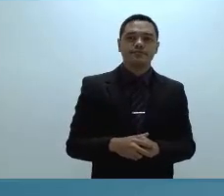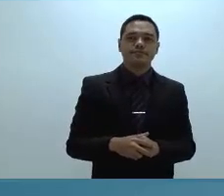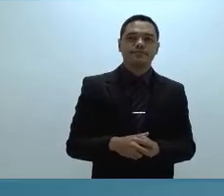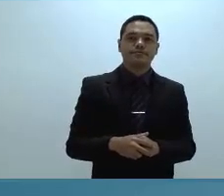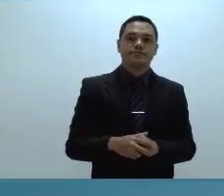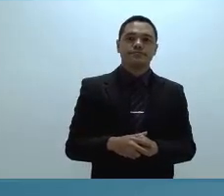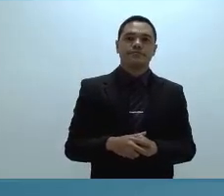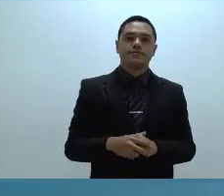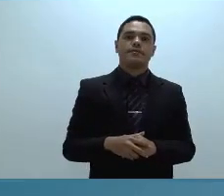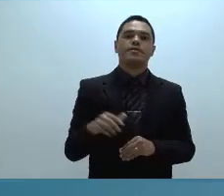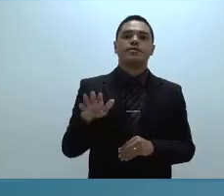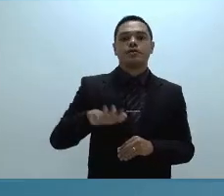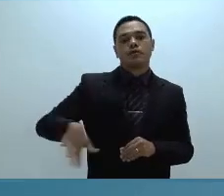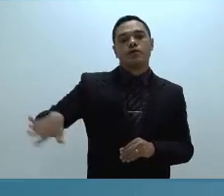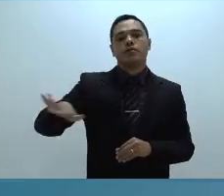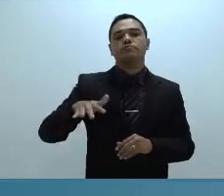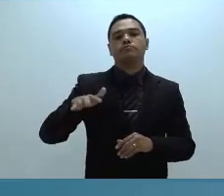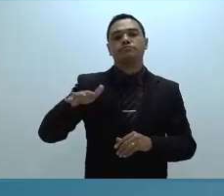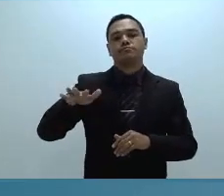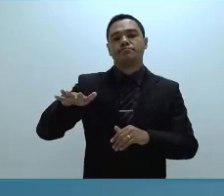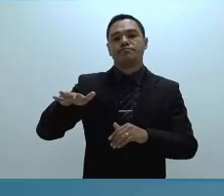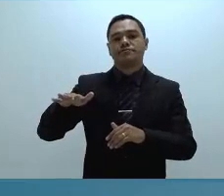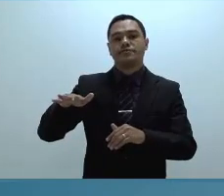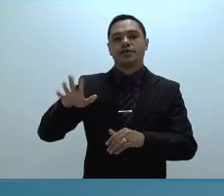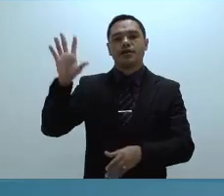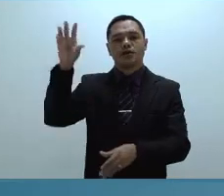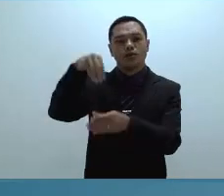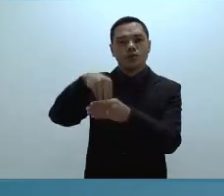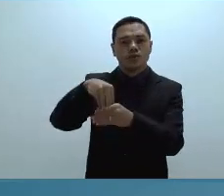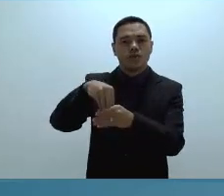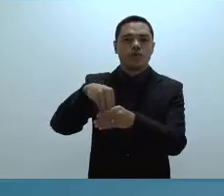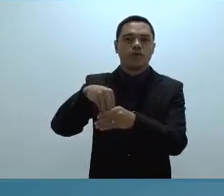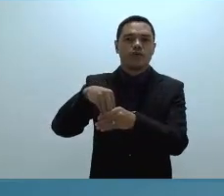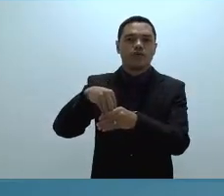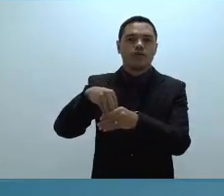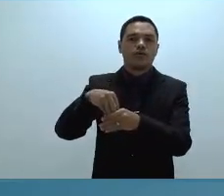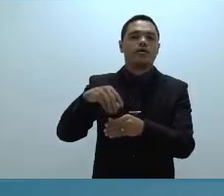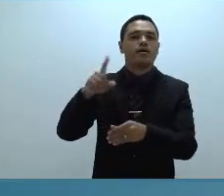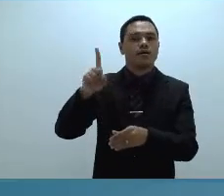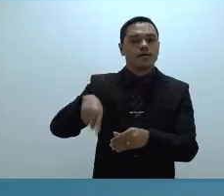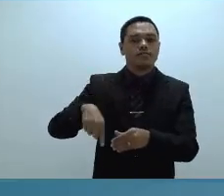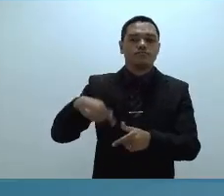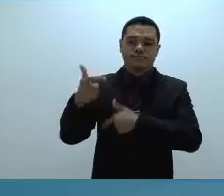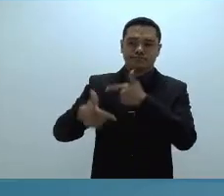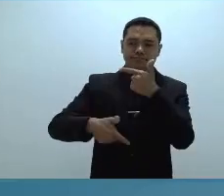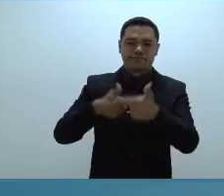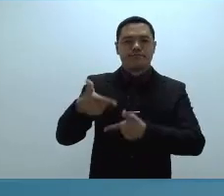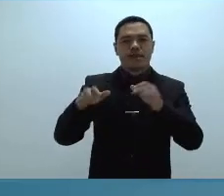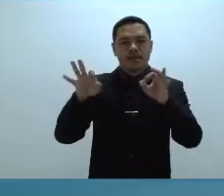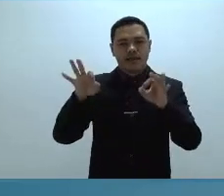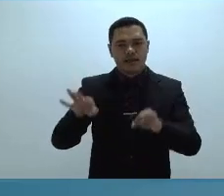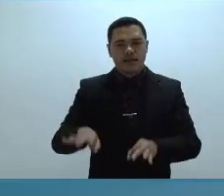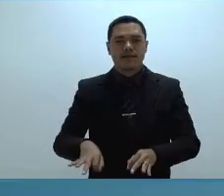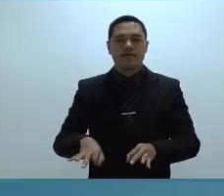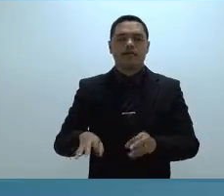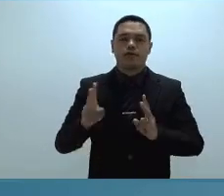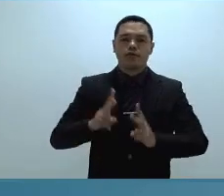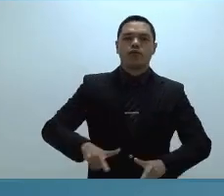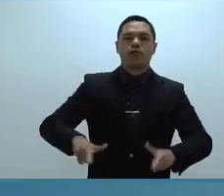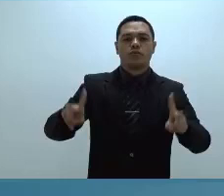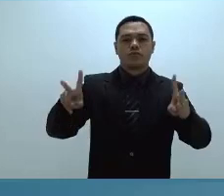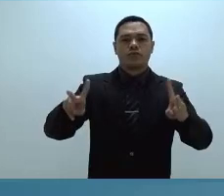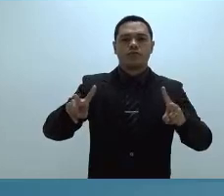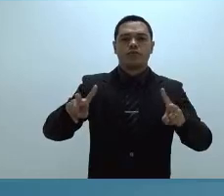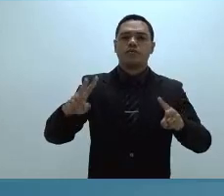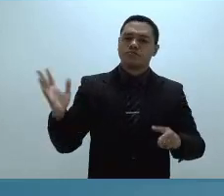dos usuários, desde os quais se inclui o recebimento de serviço adequado com regularidade, continuidade,